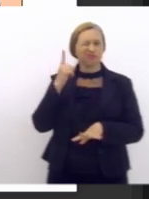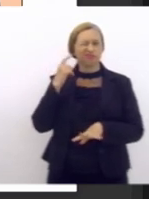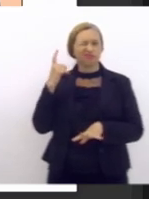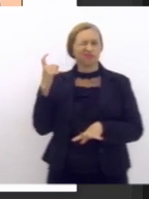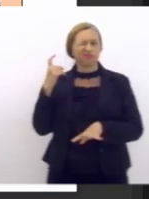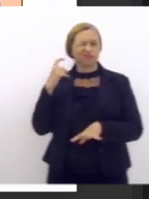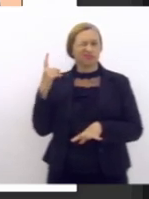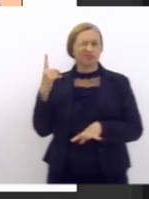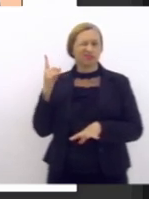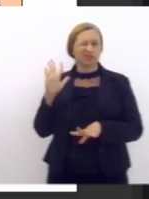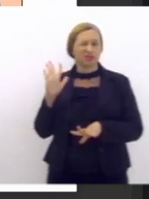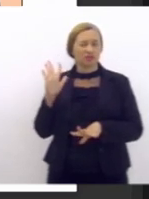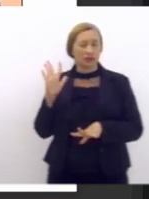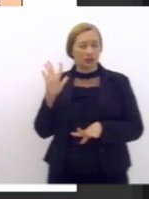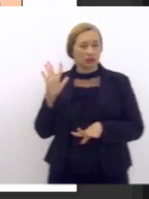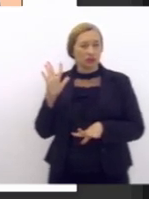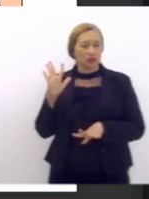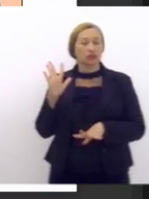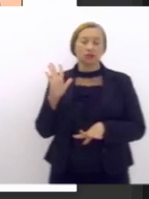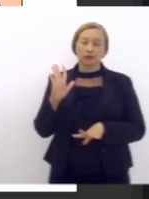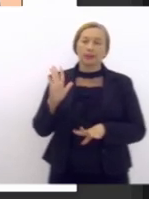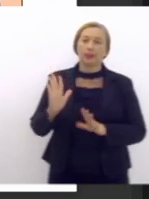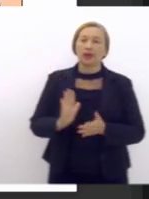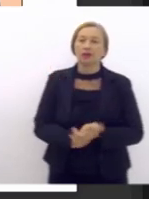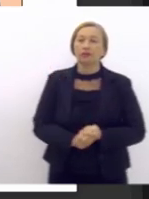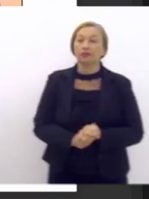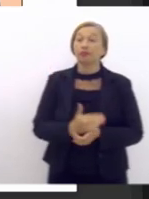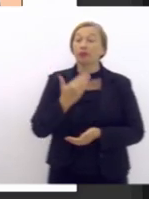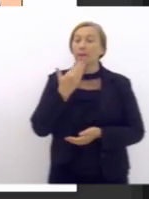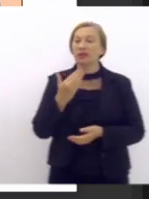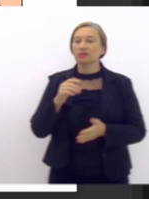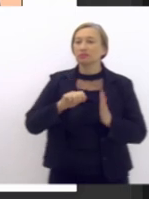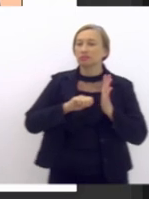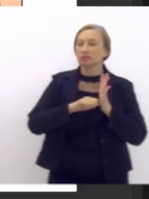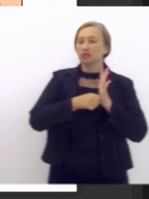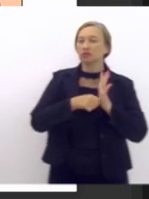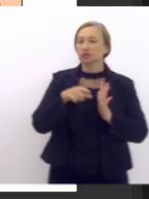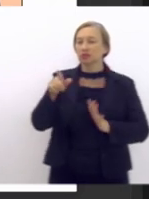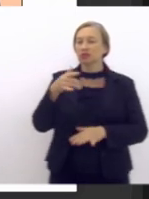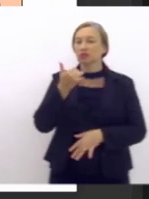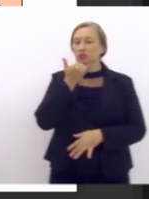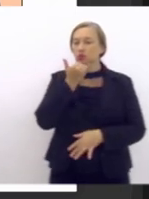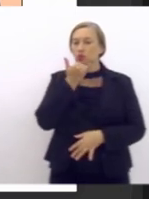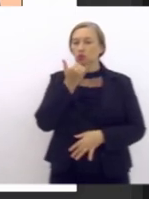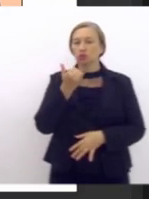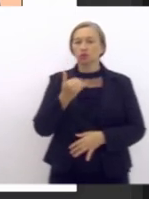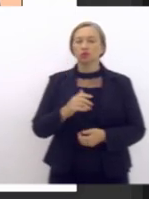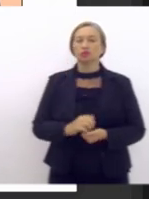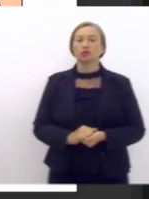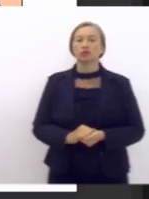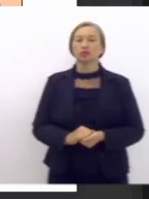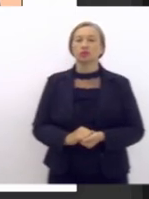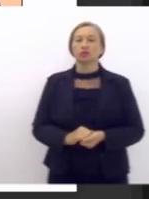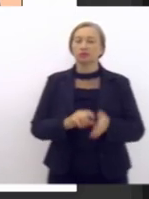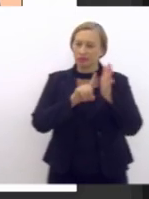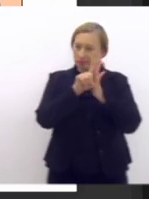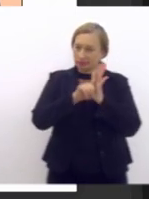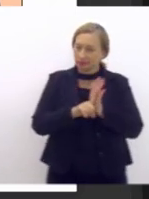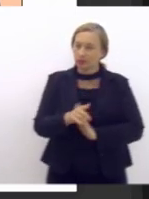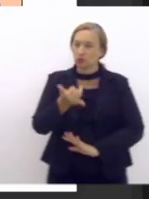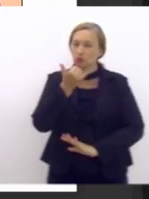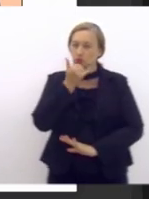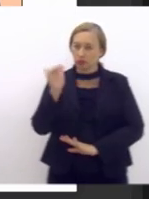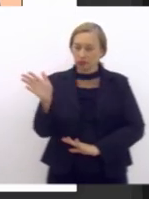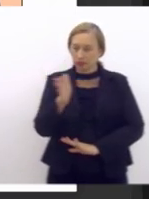uma conferência, achei que era daqui, falando comigo. Eu vou pedir para fechar aqui, deputada, desculpa. Deputado, Não, mas... pesquisadora, desculpa.